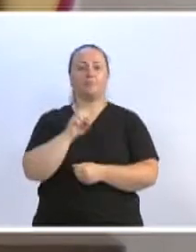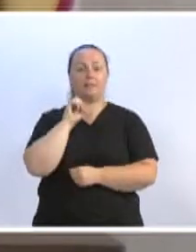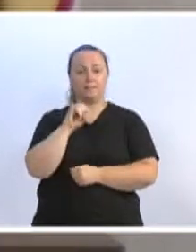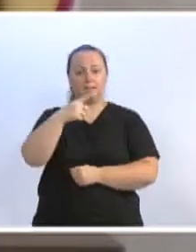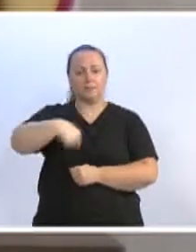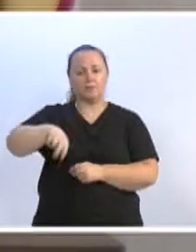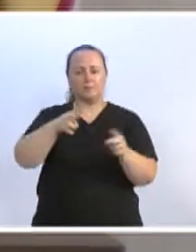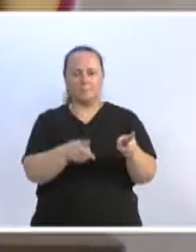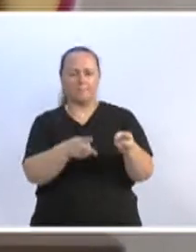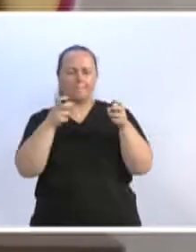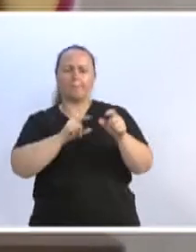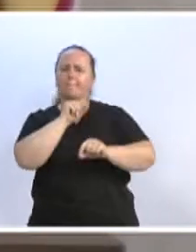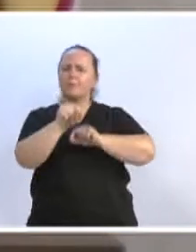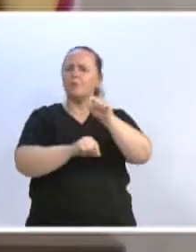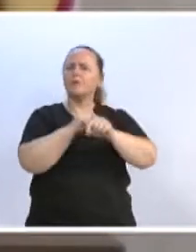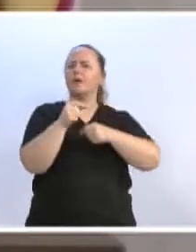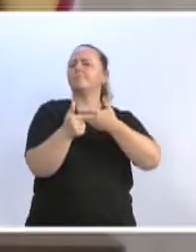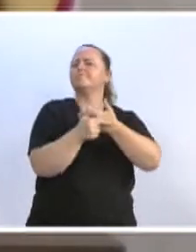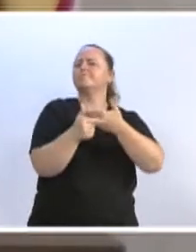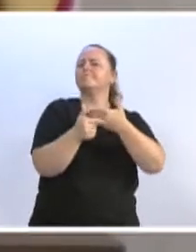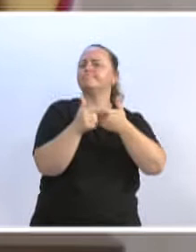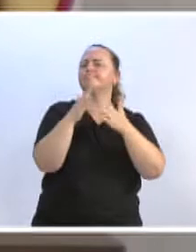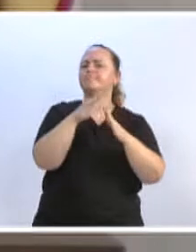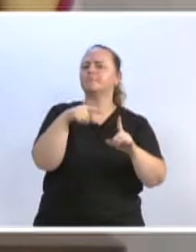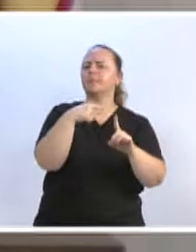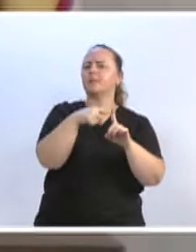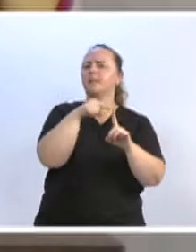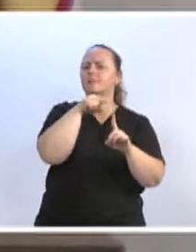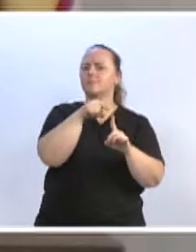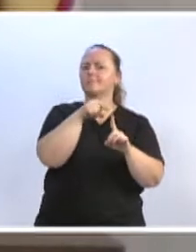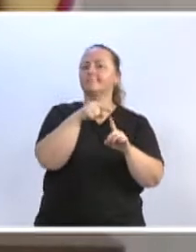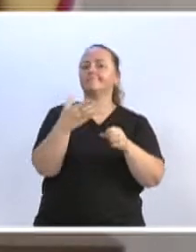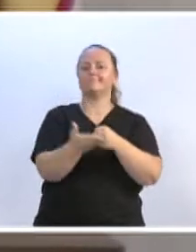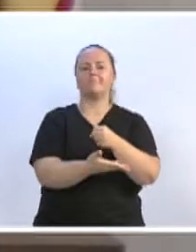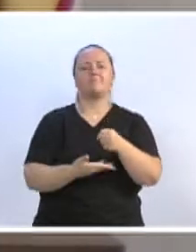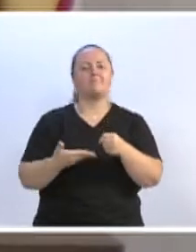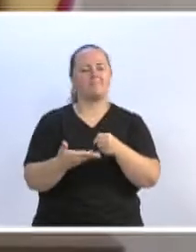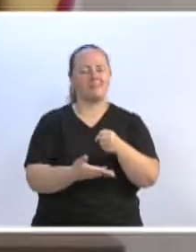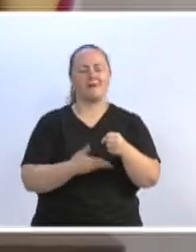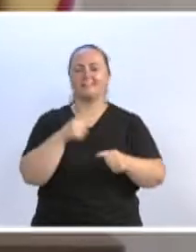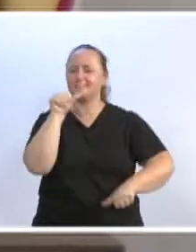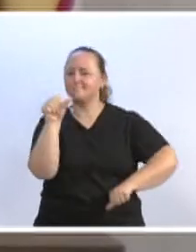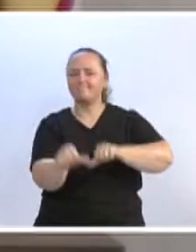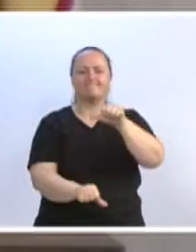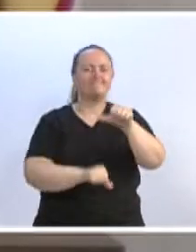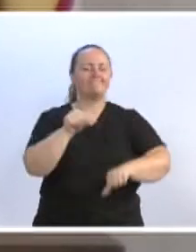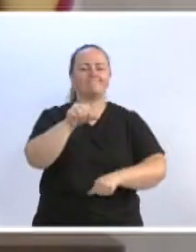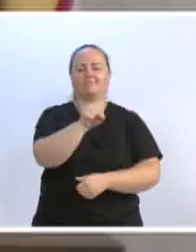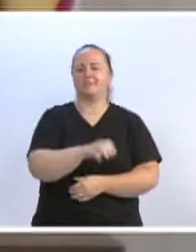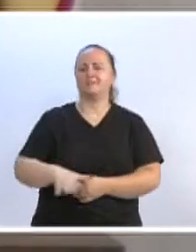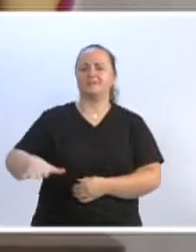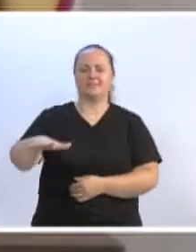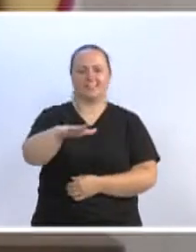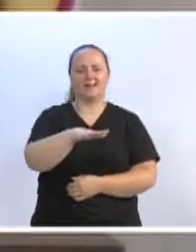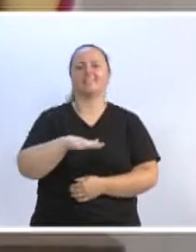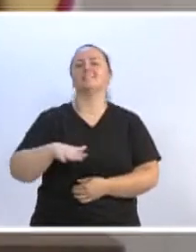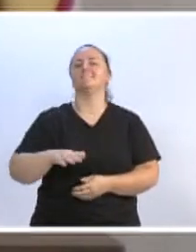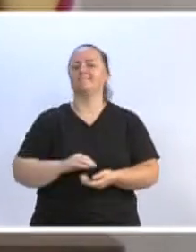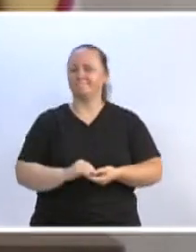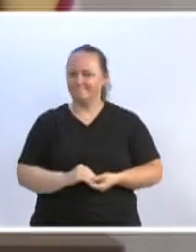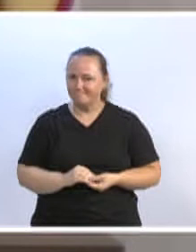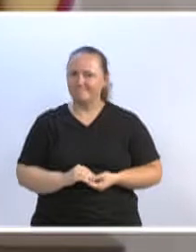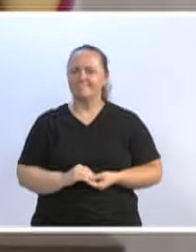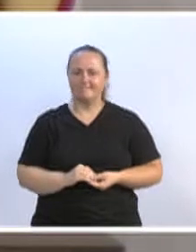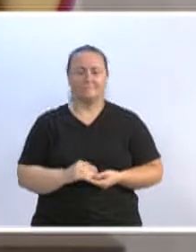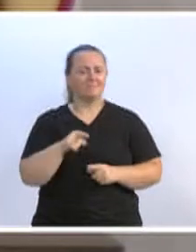igreja, ela tem um papel fundamental na transformação social, através do seu trabalho social, tem um papel fundamental na